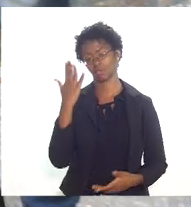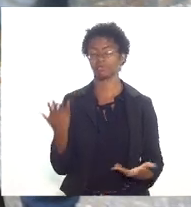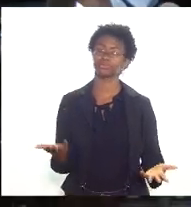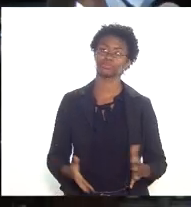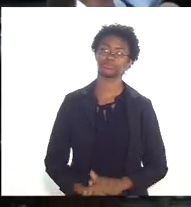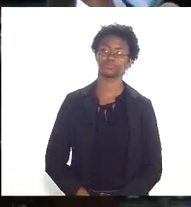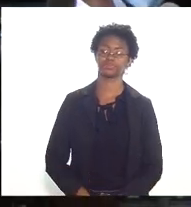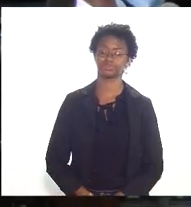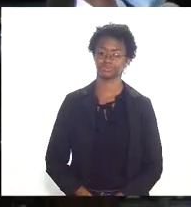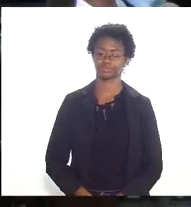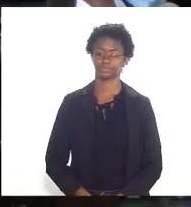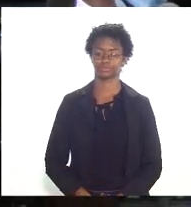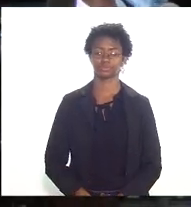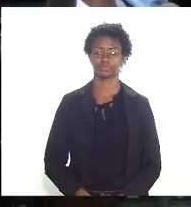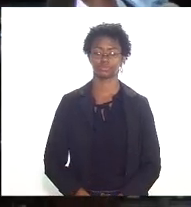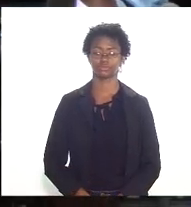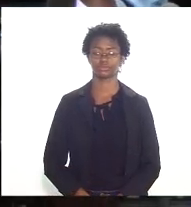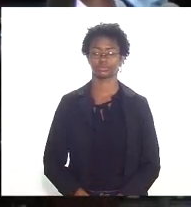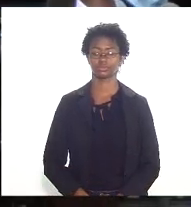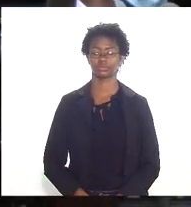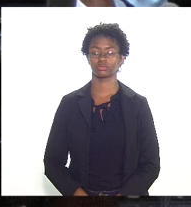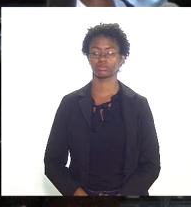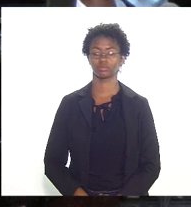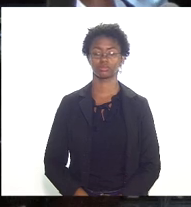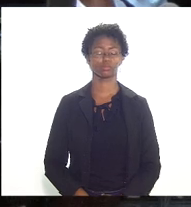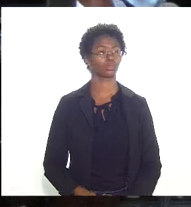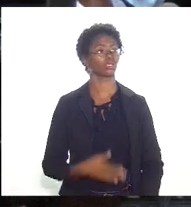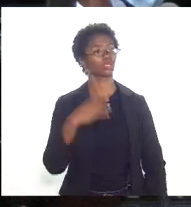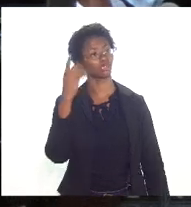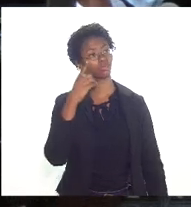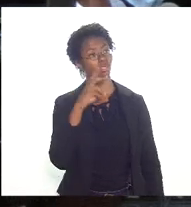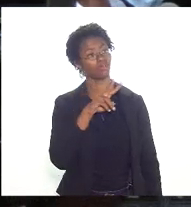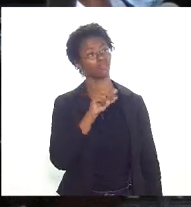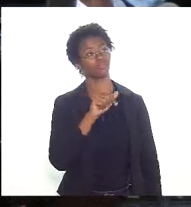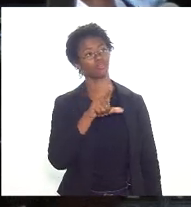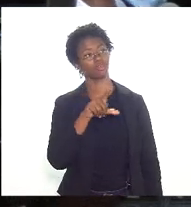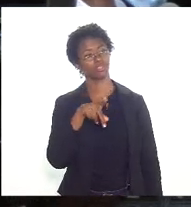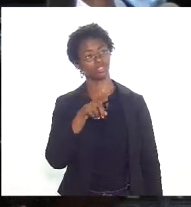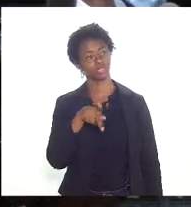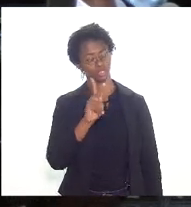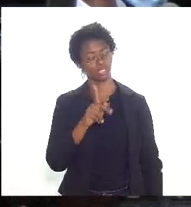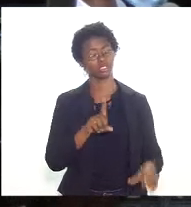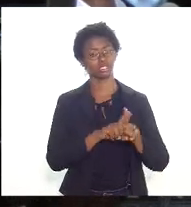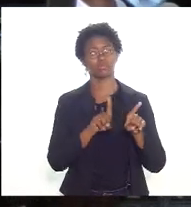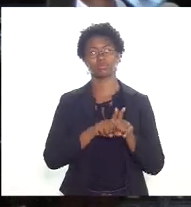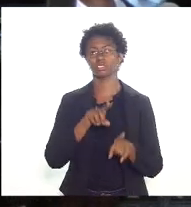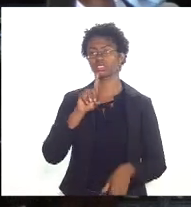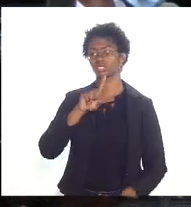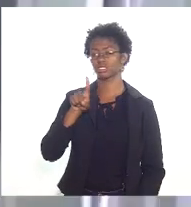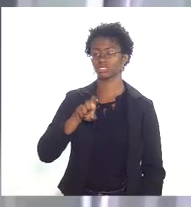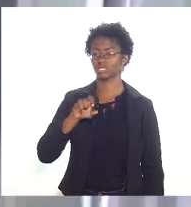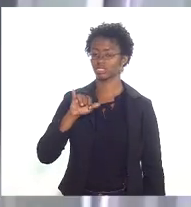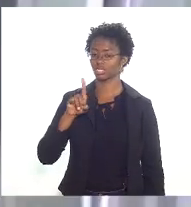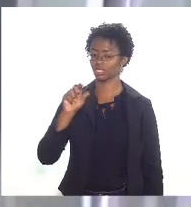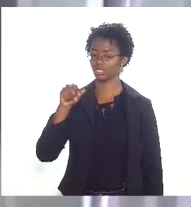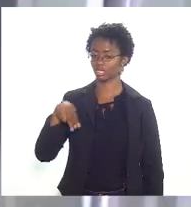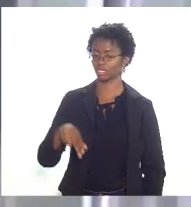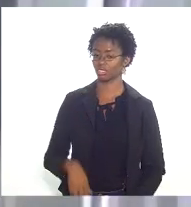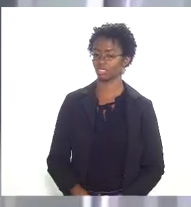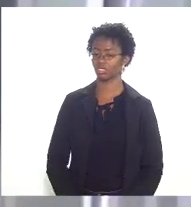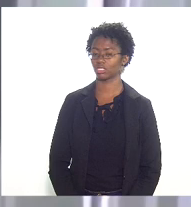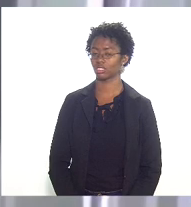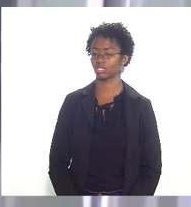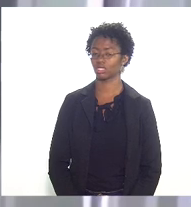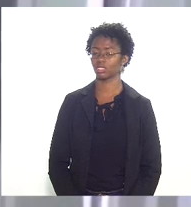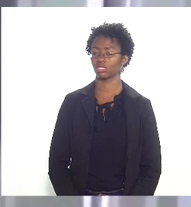conseguiu tirá de ouvir o deputado waldeck Deputado a sair da deputada waldeck o presidente próximo post